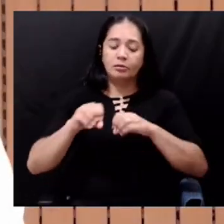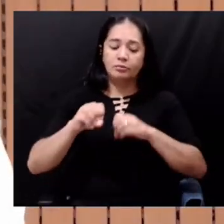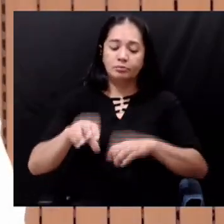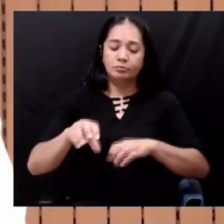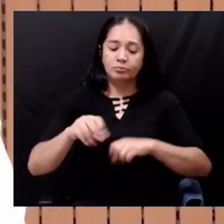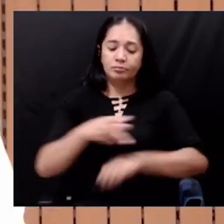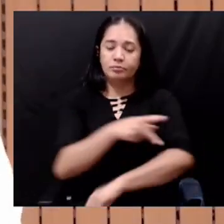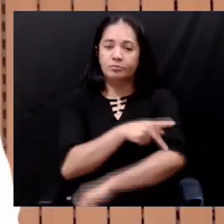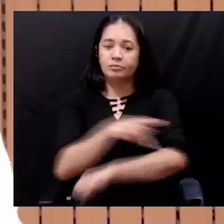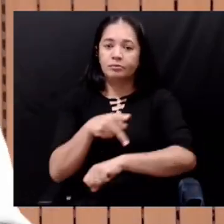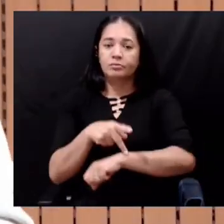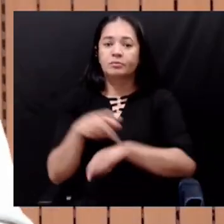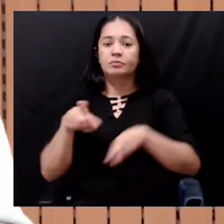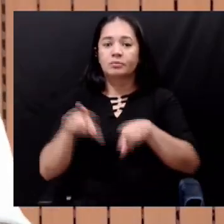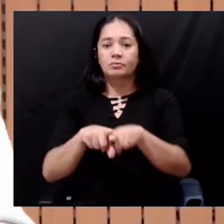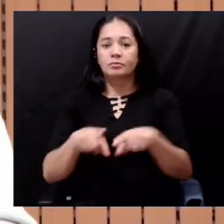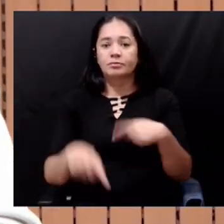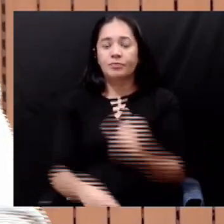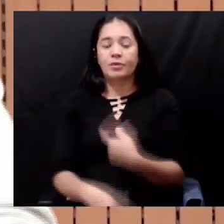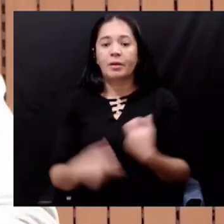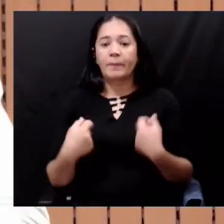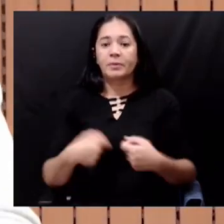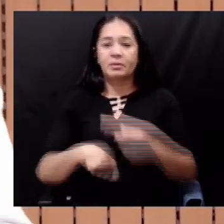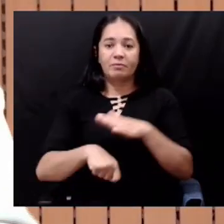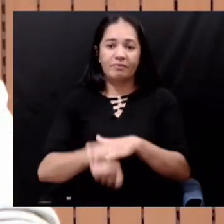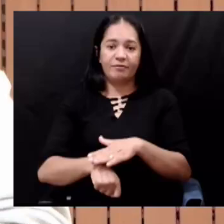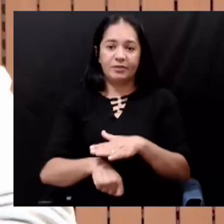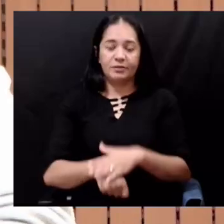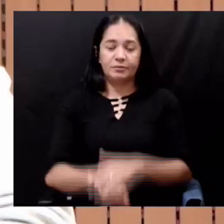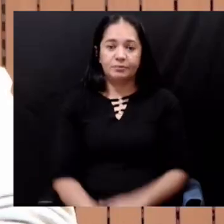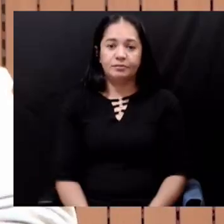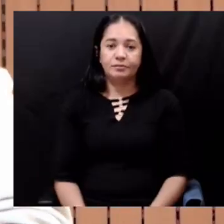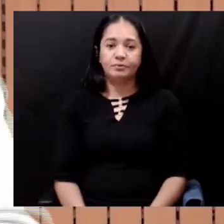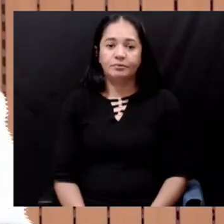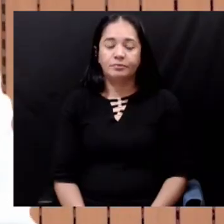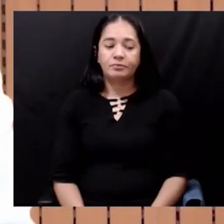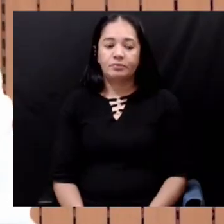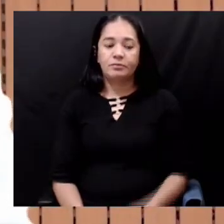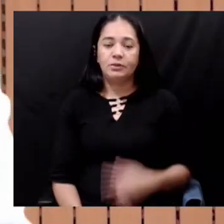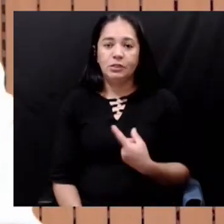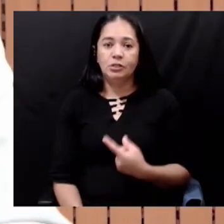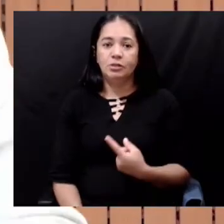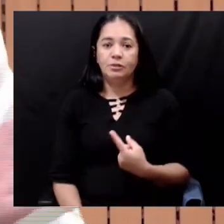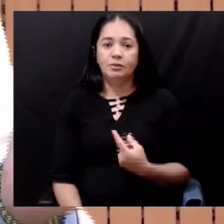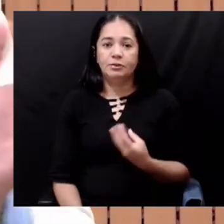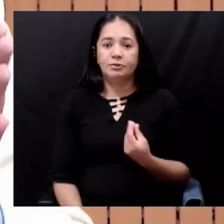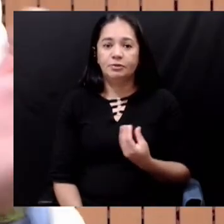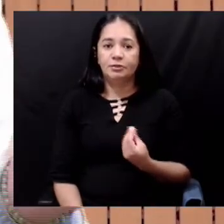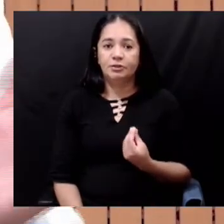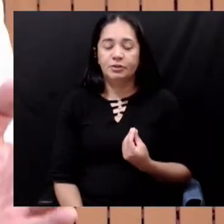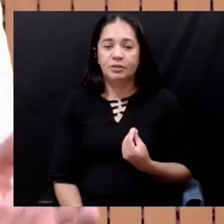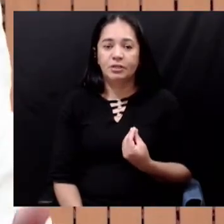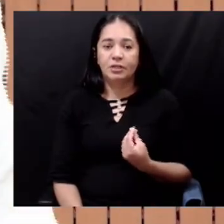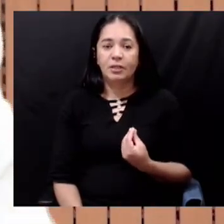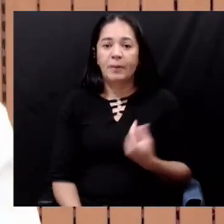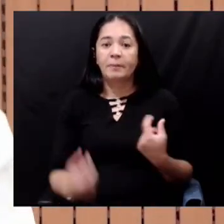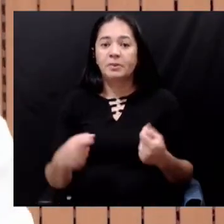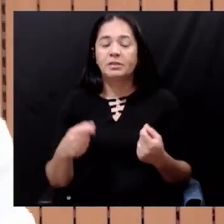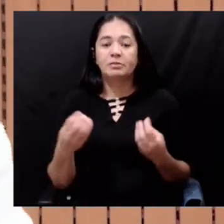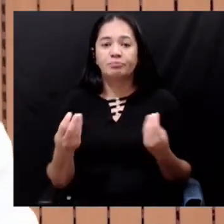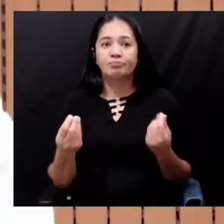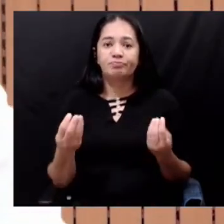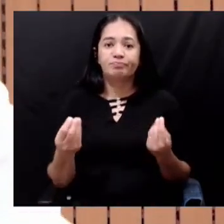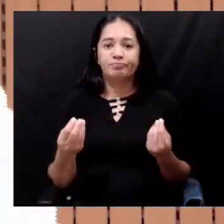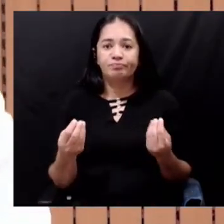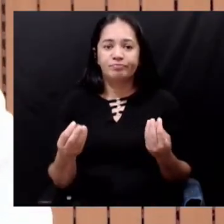nós temos que fazer. Então, nós não queríamos definir o valor, mas também não deixar sem nenhum parâmetro,